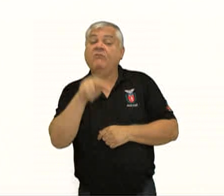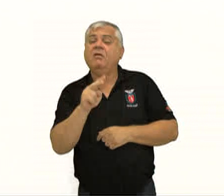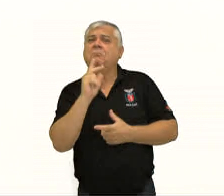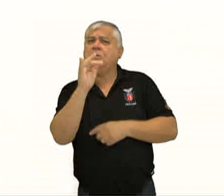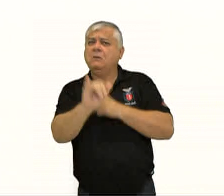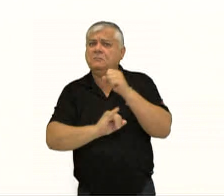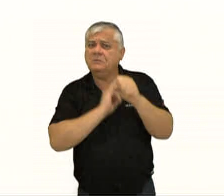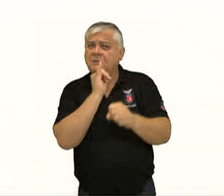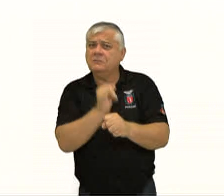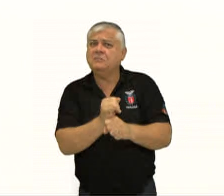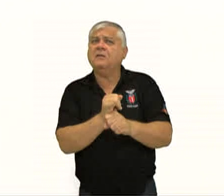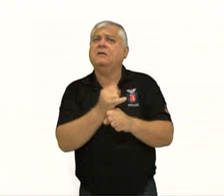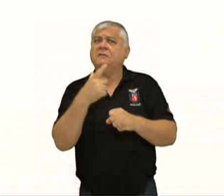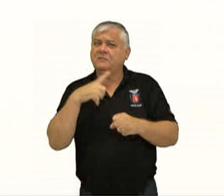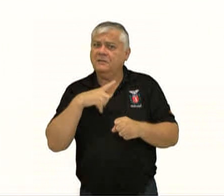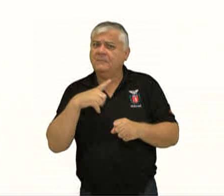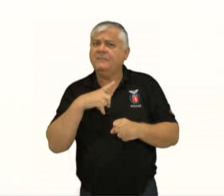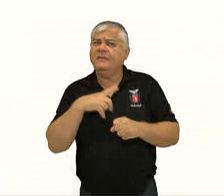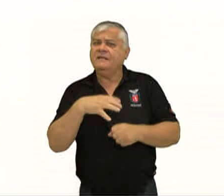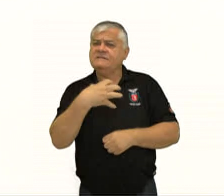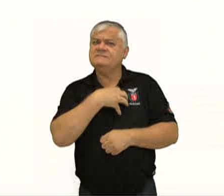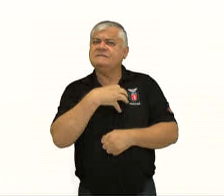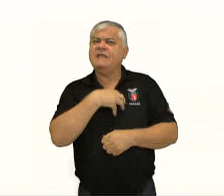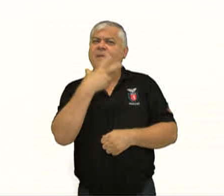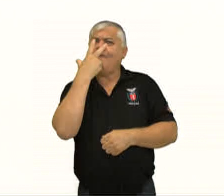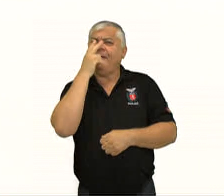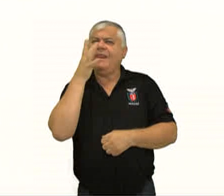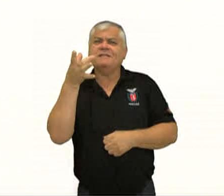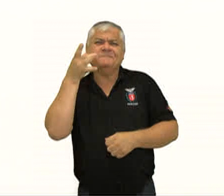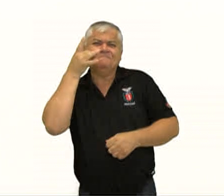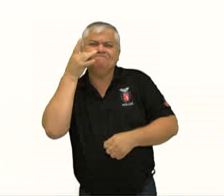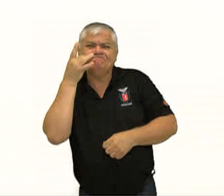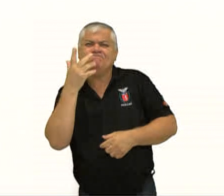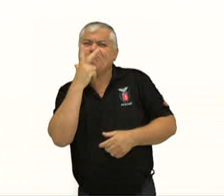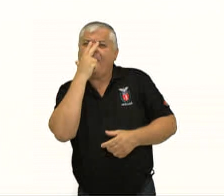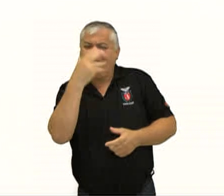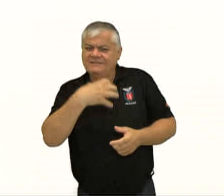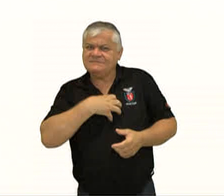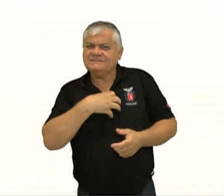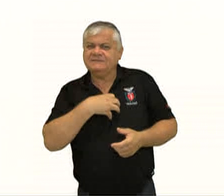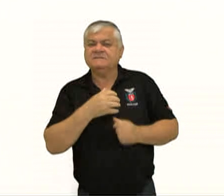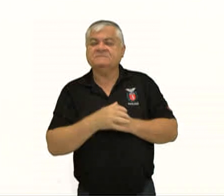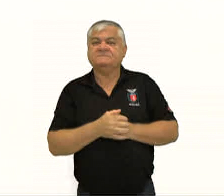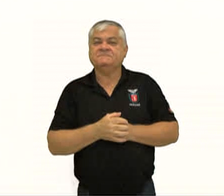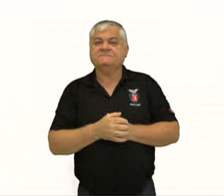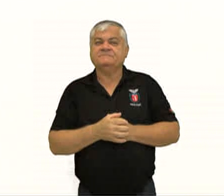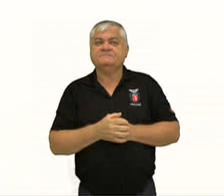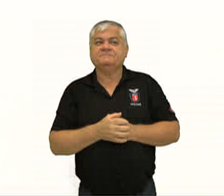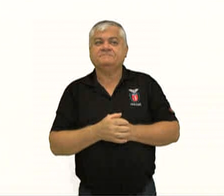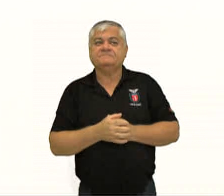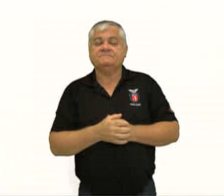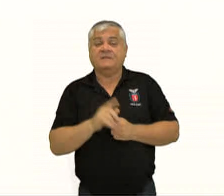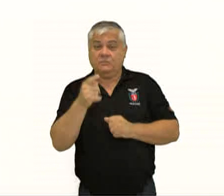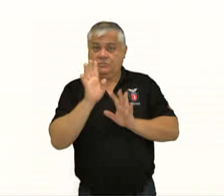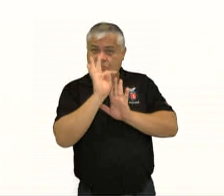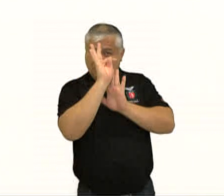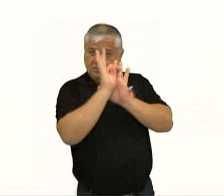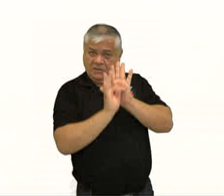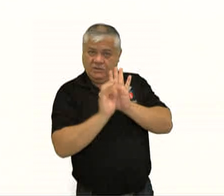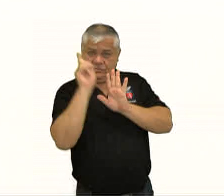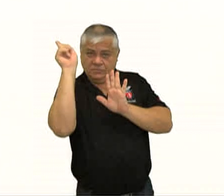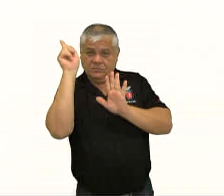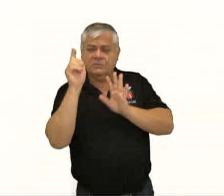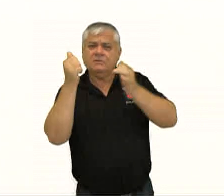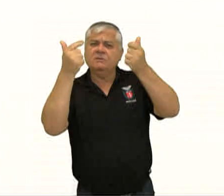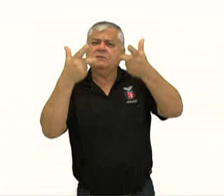de cassinos físicos e oferecendo aos usuários uma experiência bastante imersiva. Nesse trecho, por que